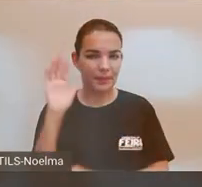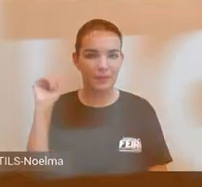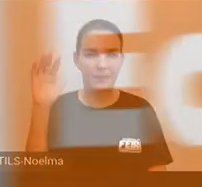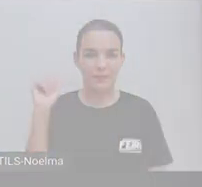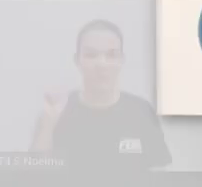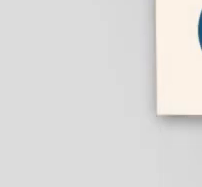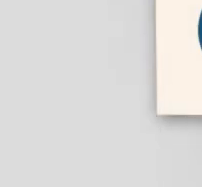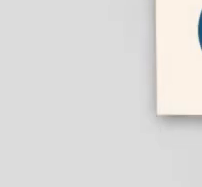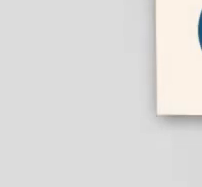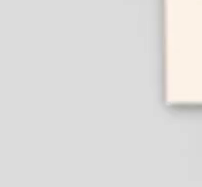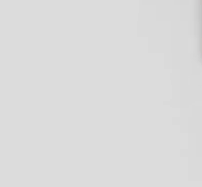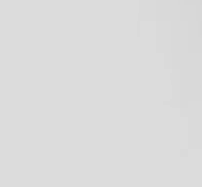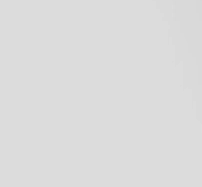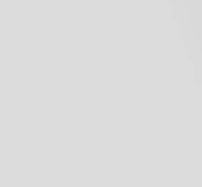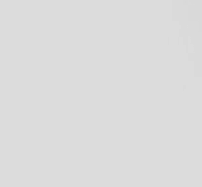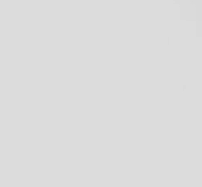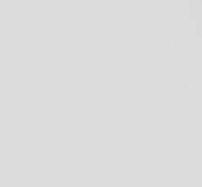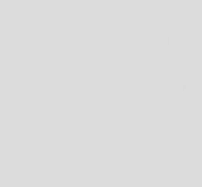Tchau!